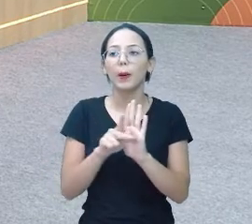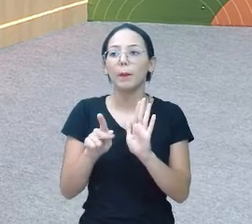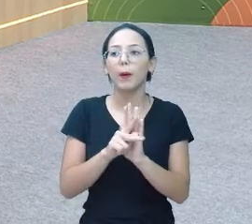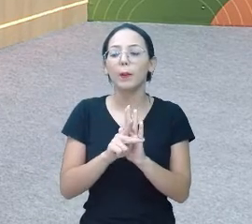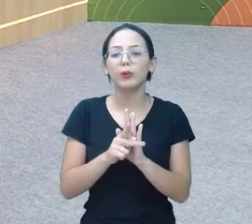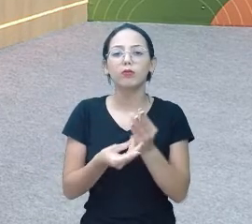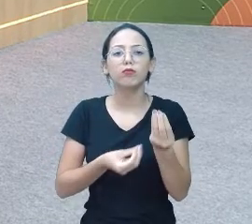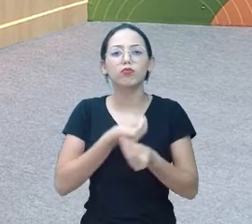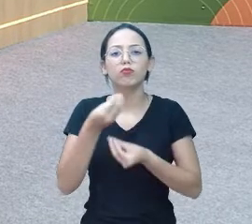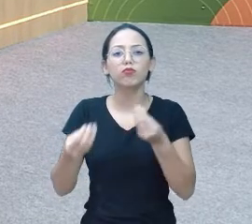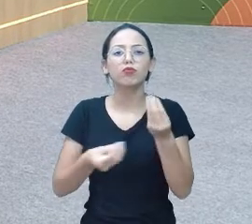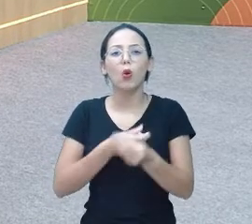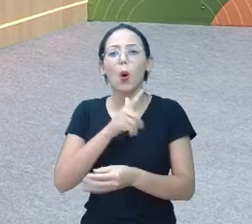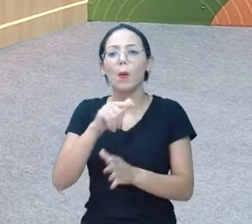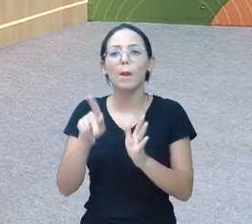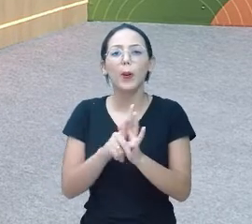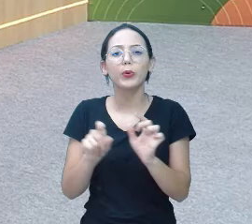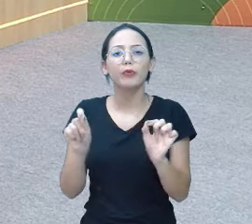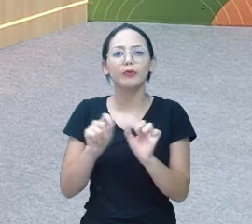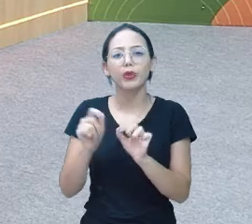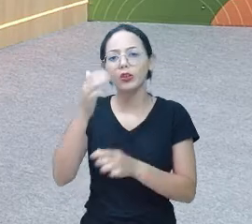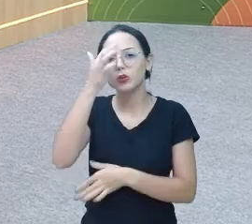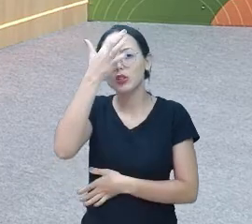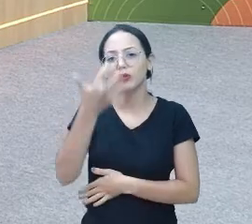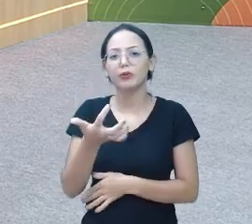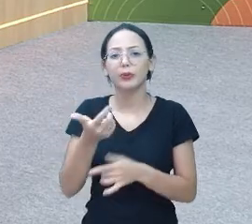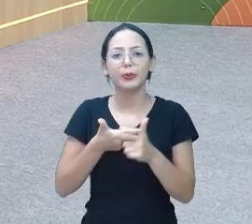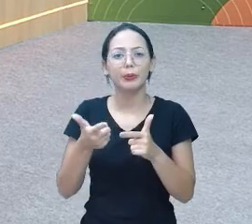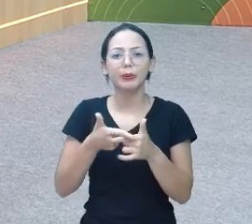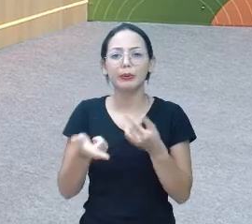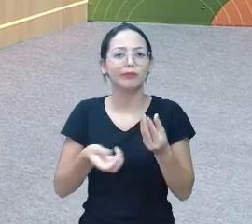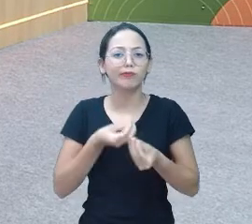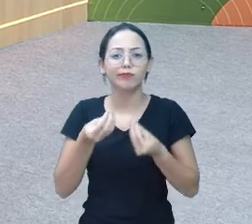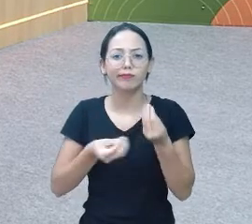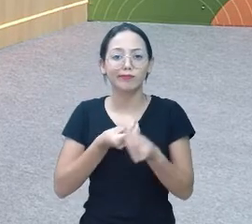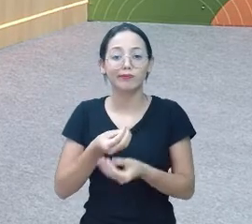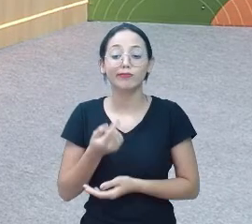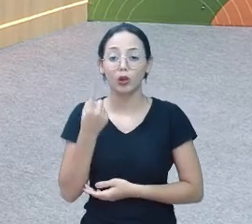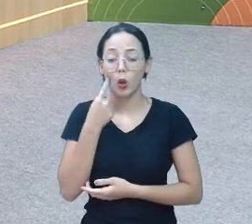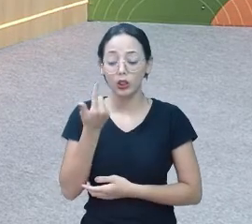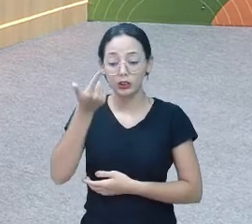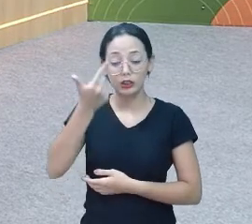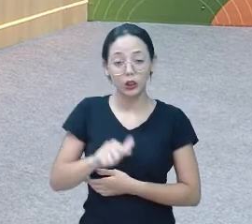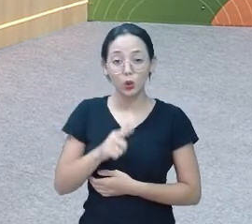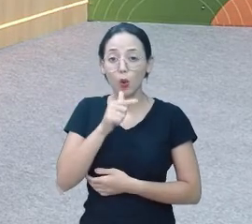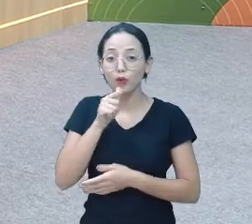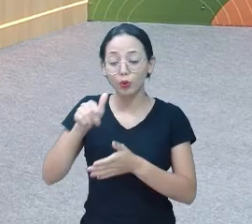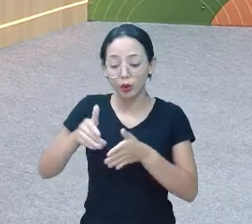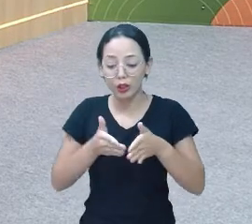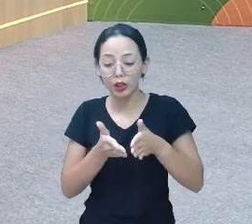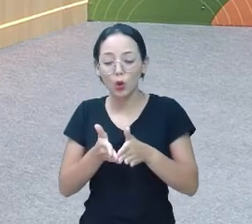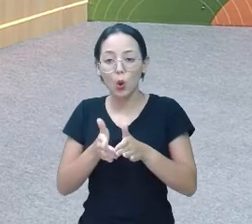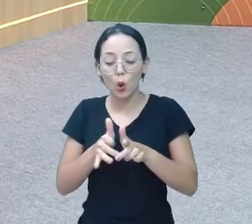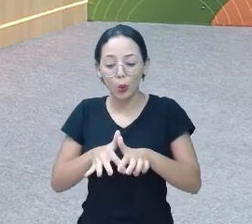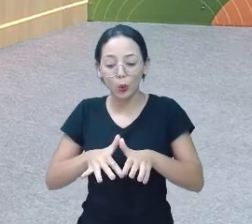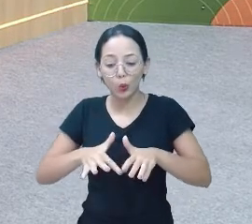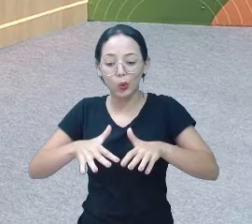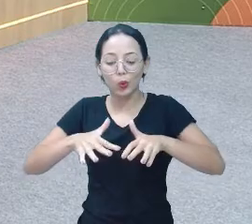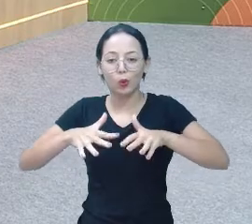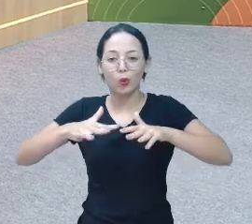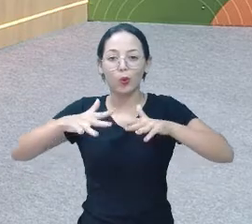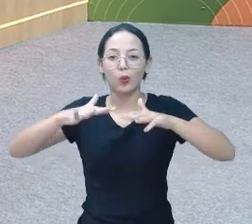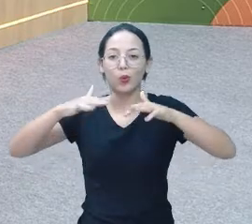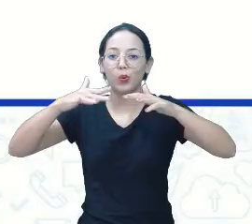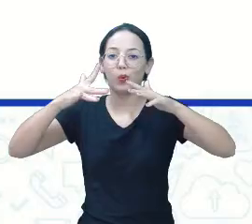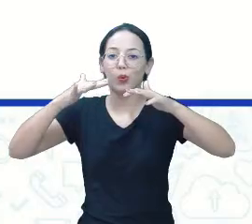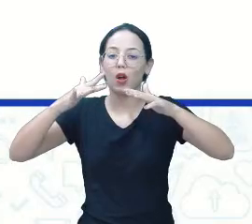que como é que foi feita a solução desse problema. Então, o rio novamente enchia cada vez mais,